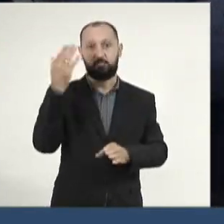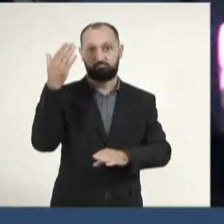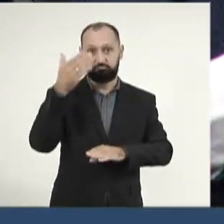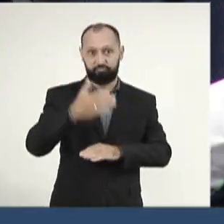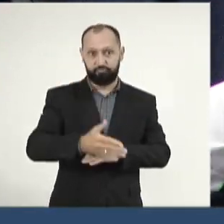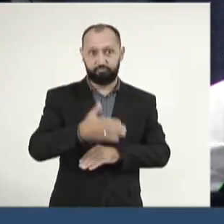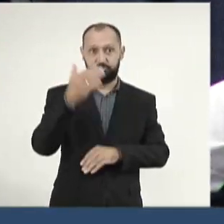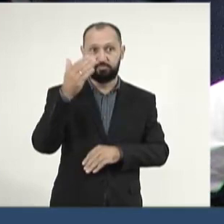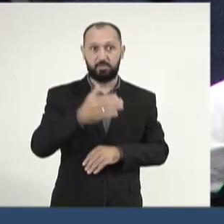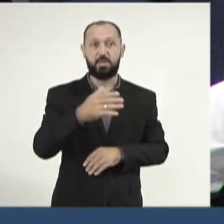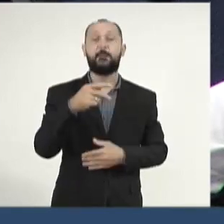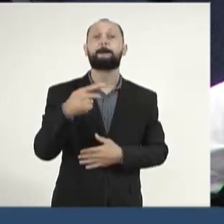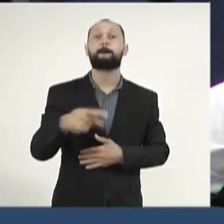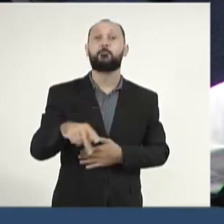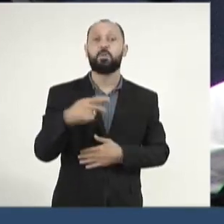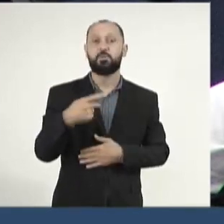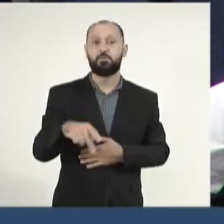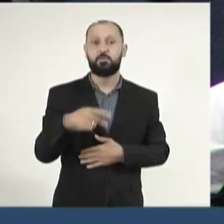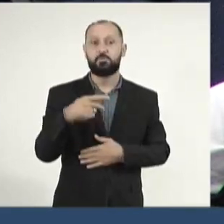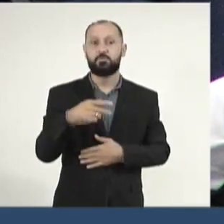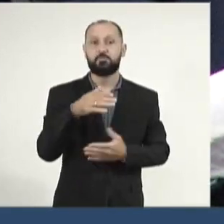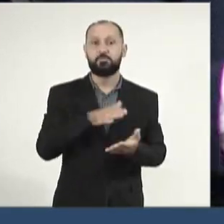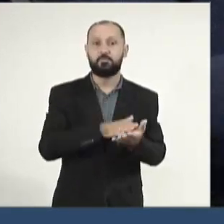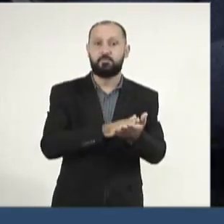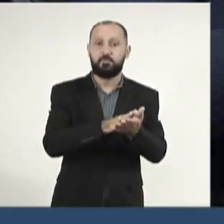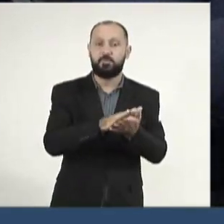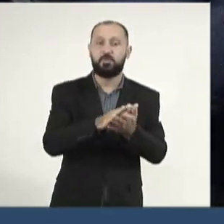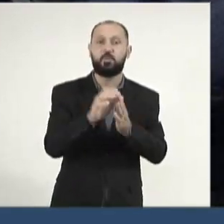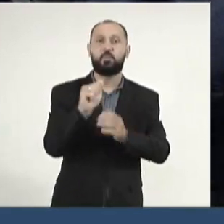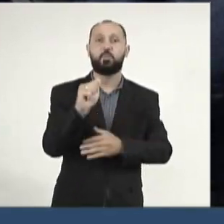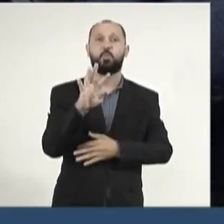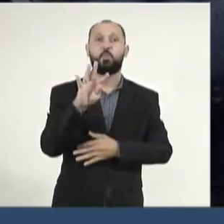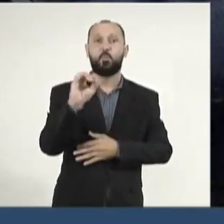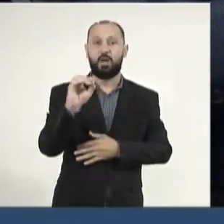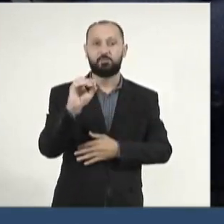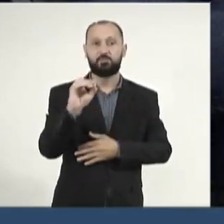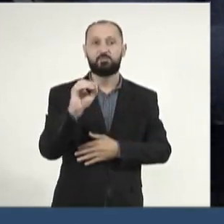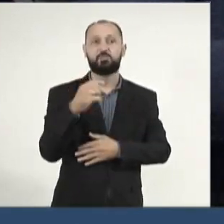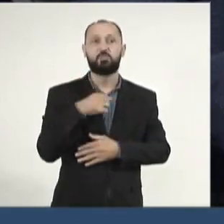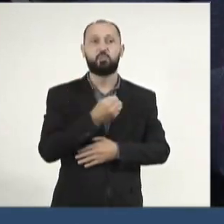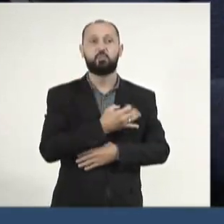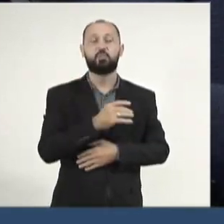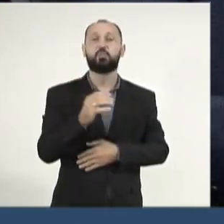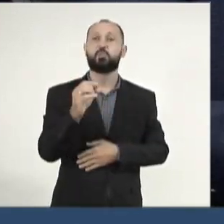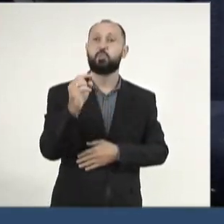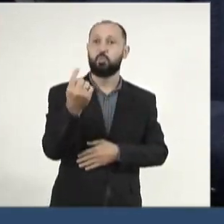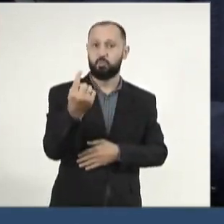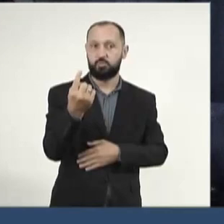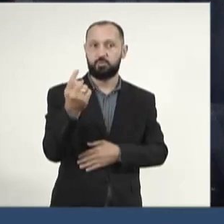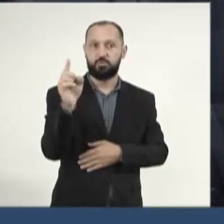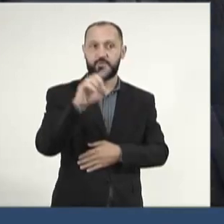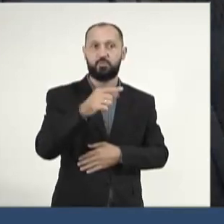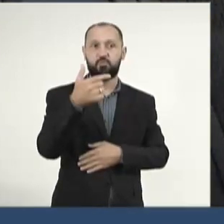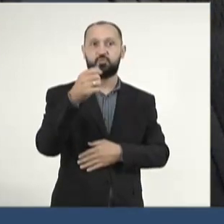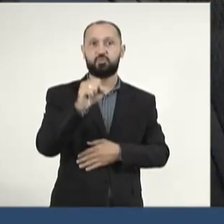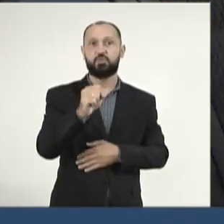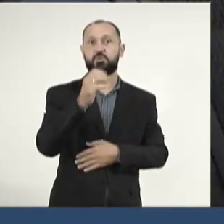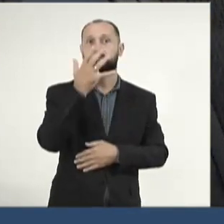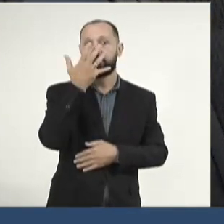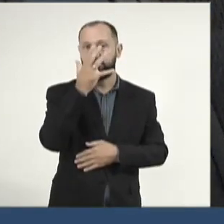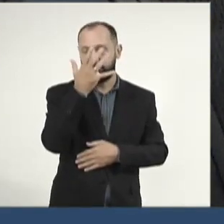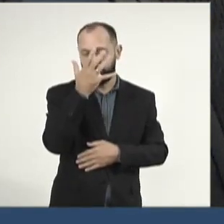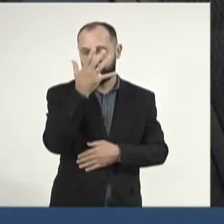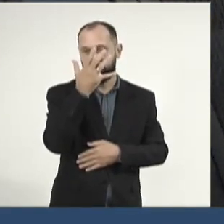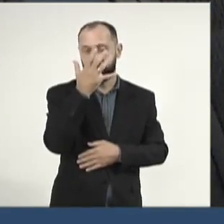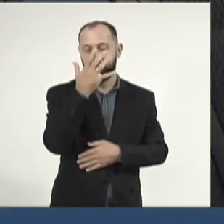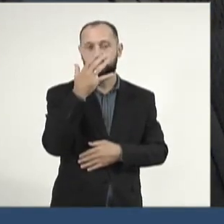do Brasil, em Ponta Porã, publica um ato declaratório executivo número 1, de 28 de fevereiro